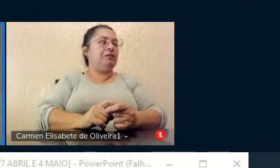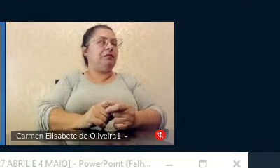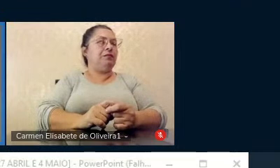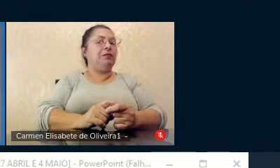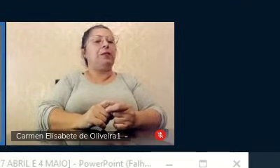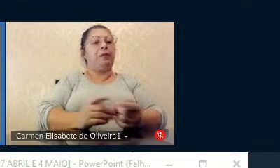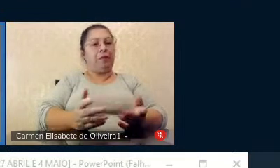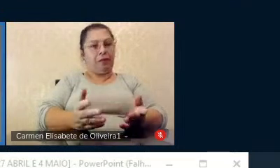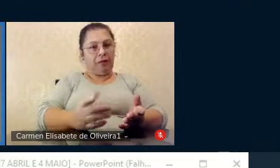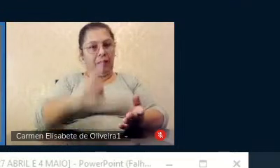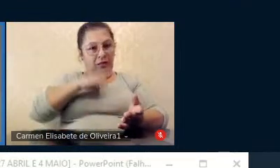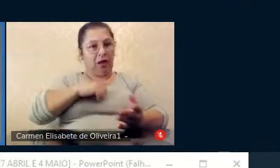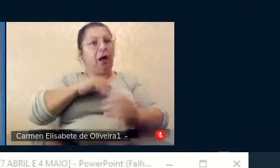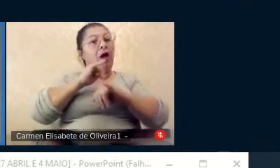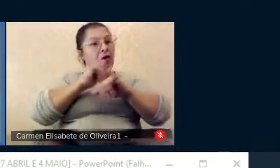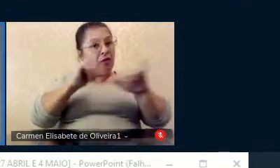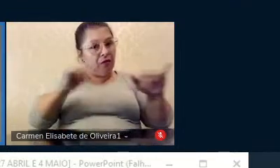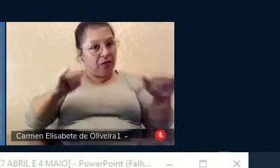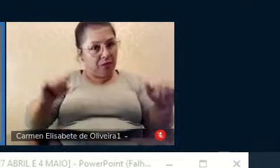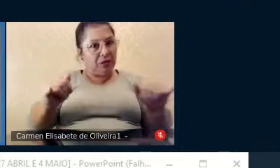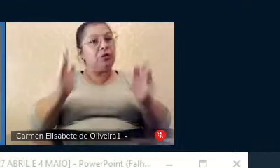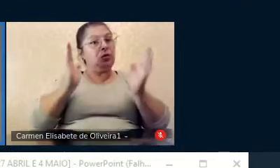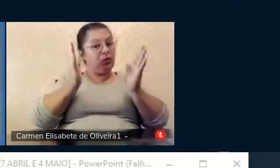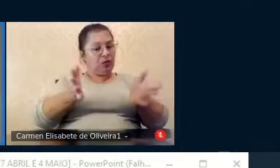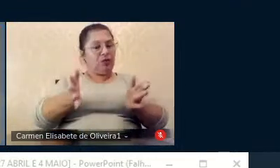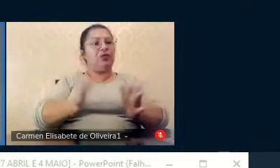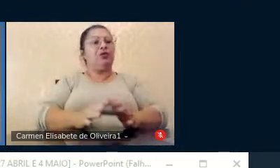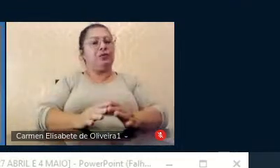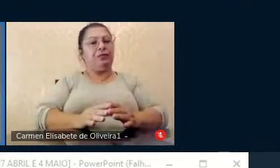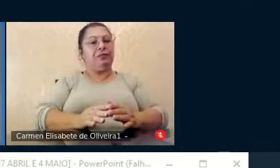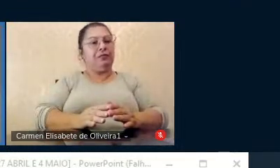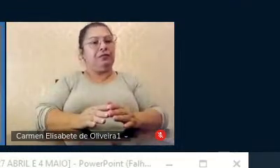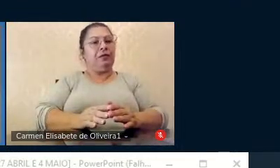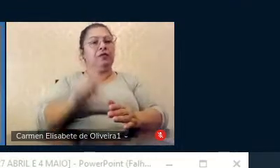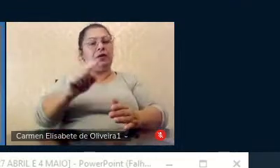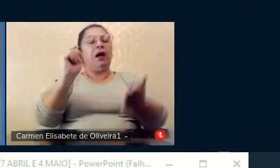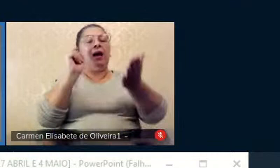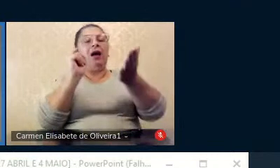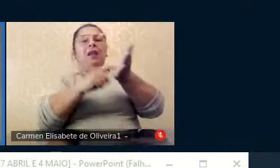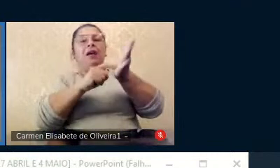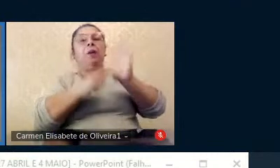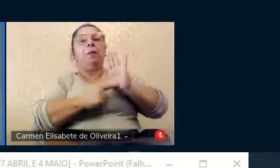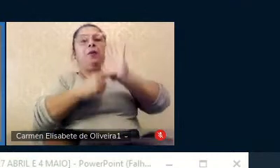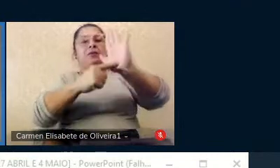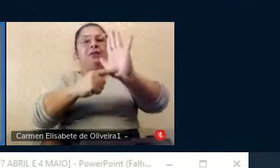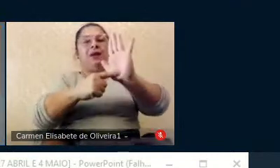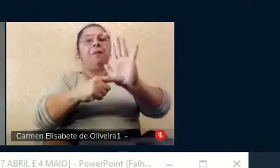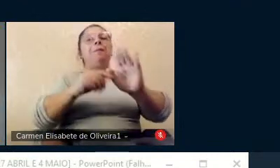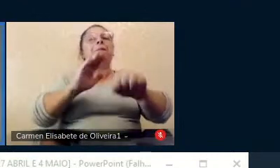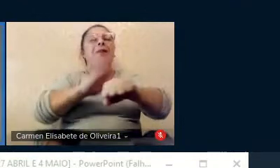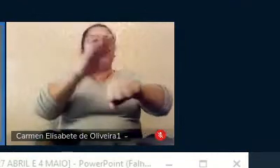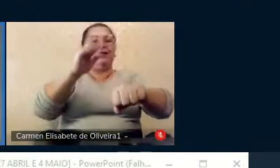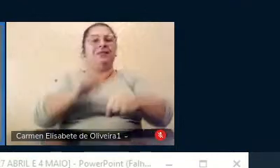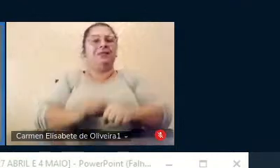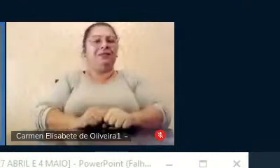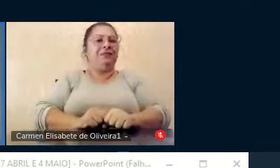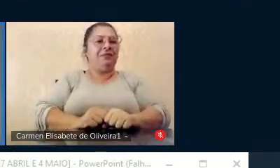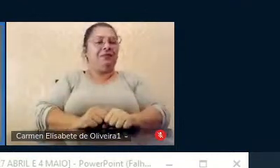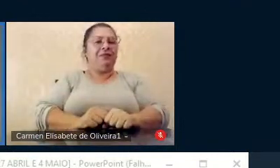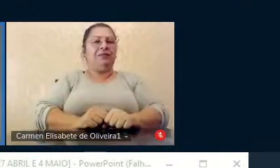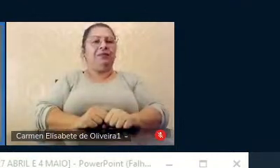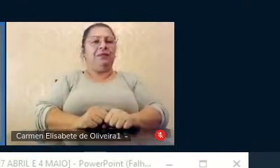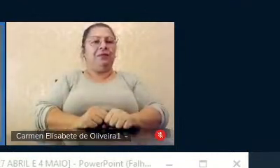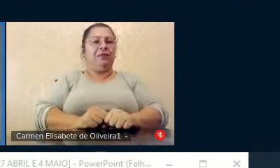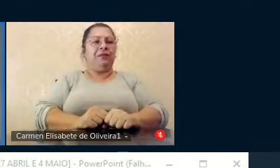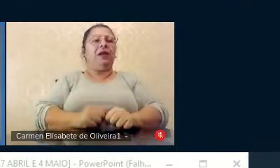Ali, isso mesmo. Tem algumas informações na descrição da transmissão. Queria aqui mostrar mais que vocês vão encontrar. Então, em